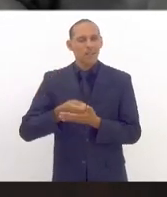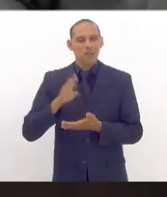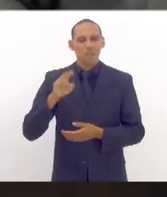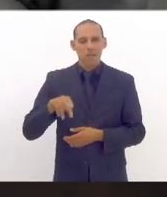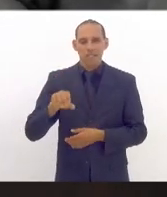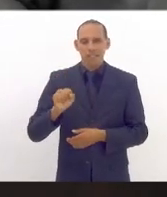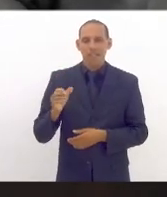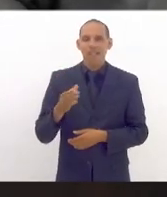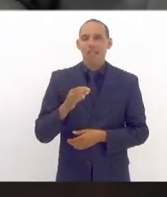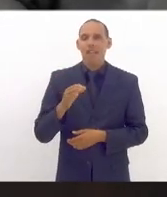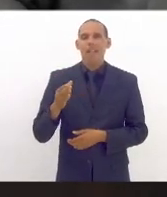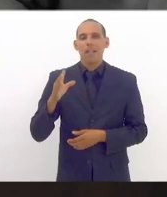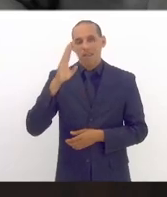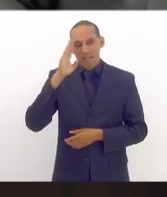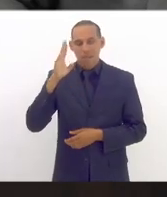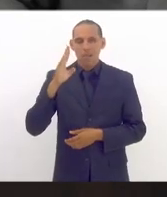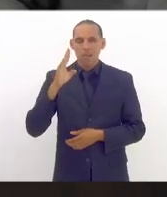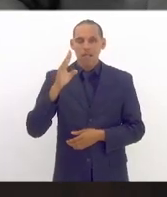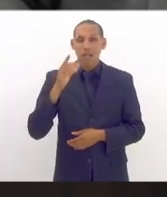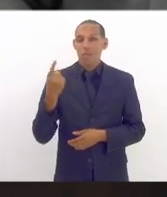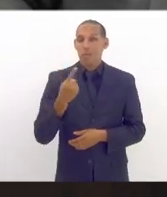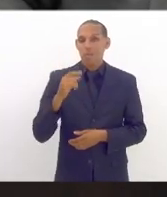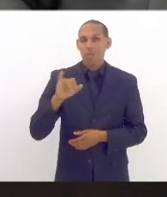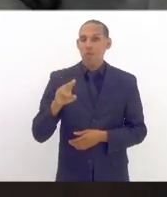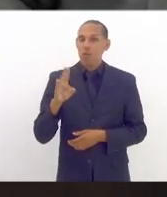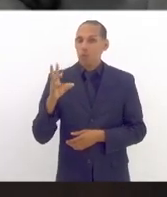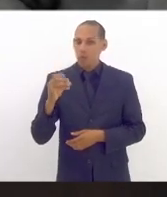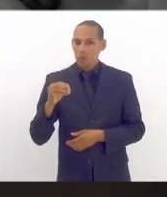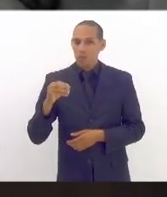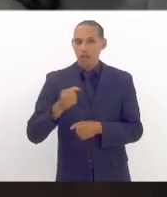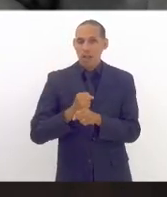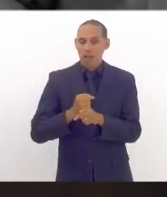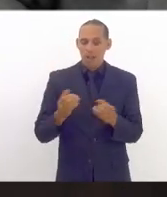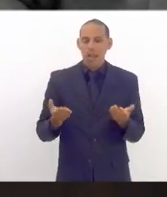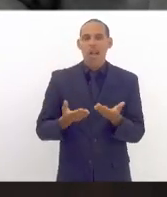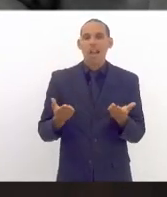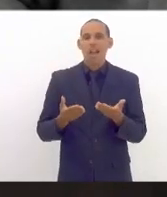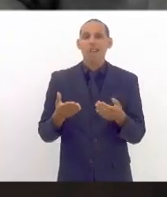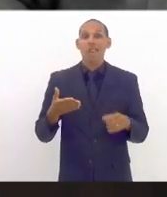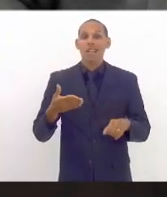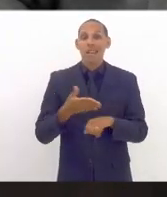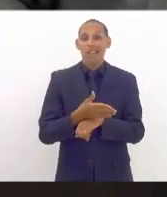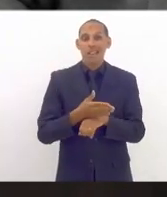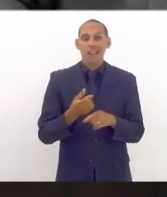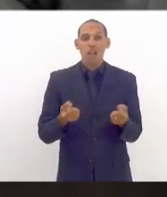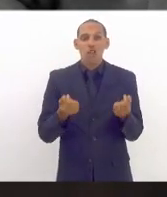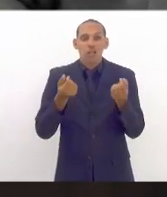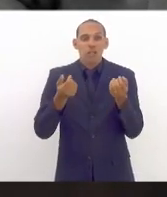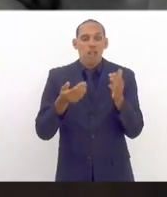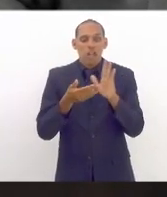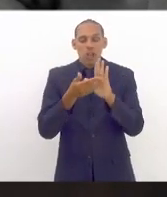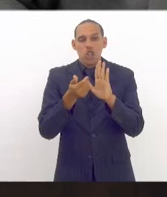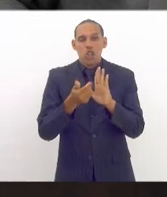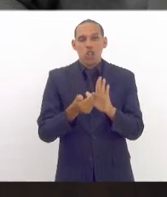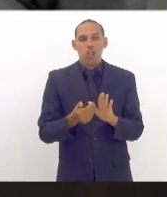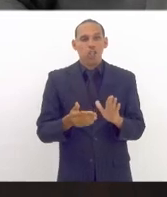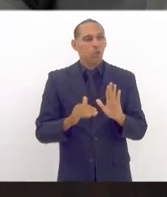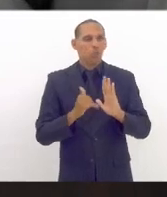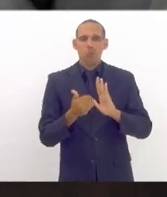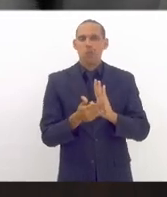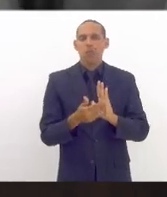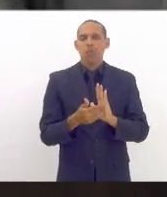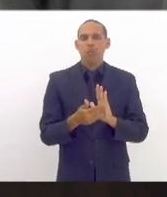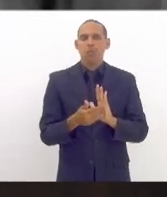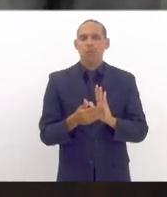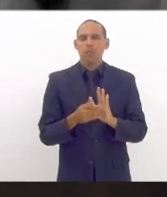que entrou em vigor primeiro de julho deste ano e dizimou as nossas receitas quando a